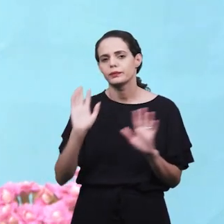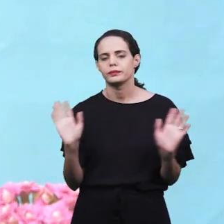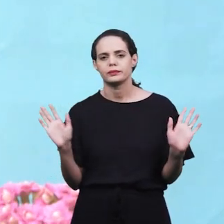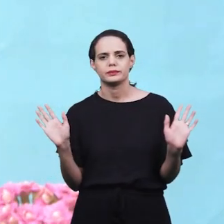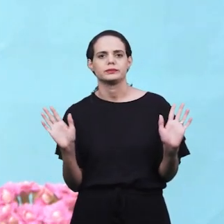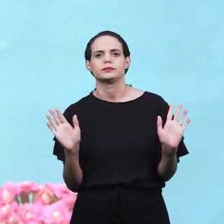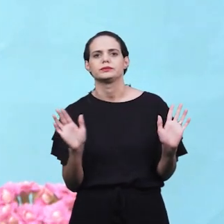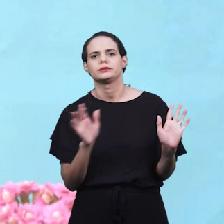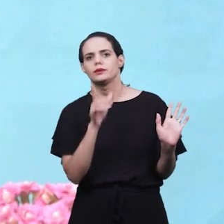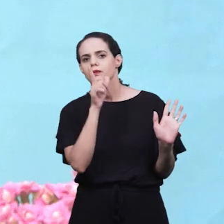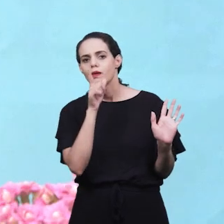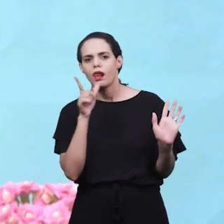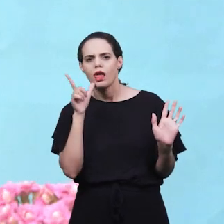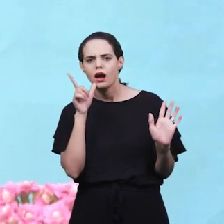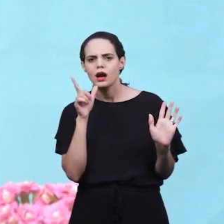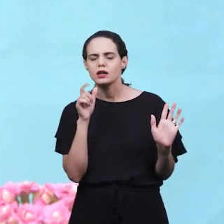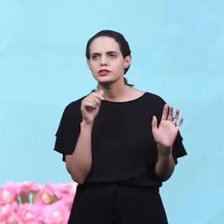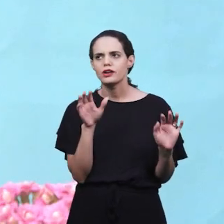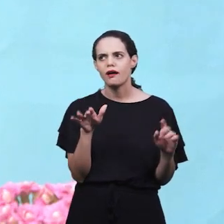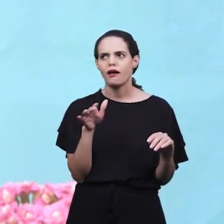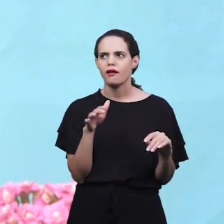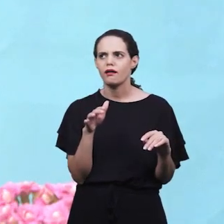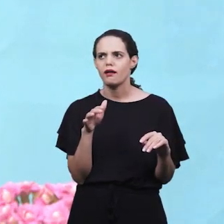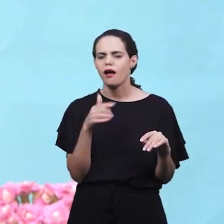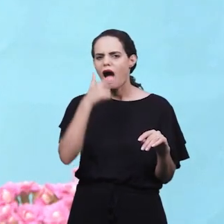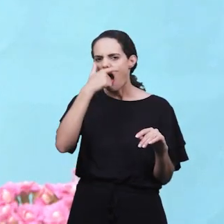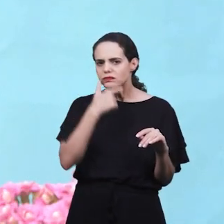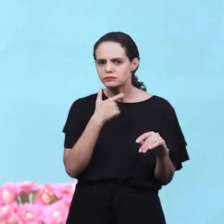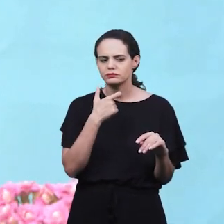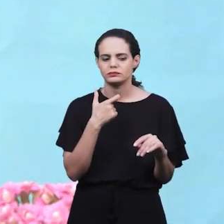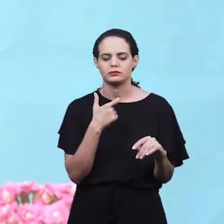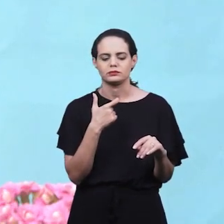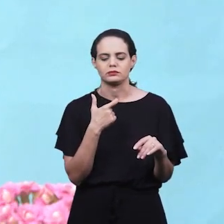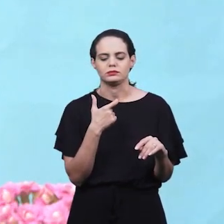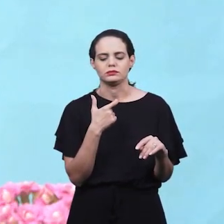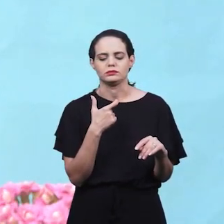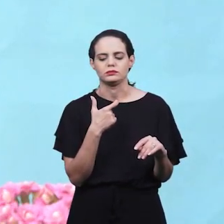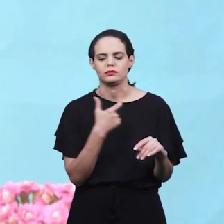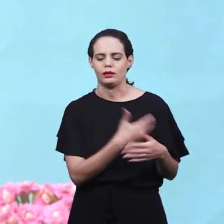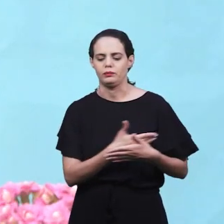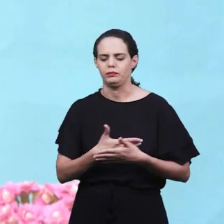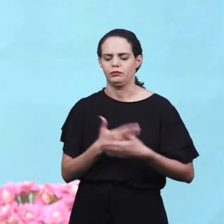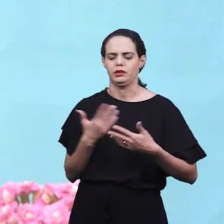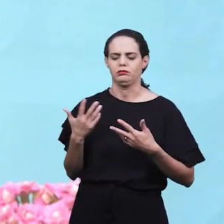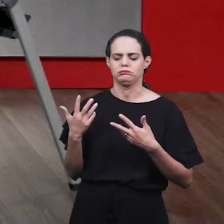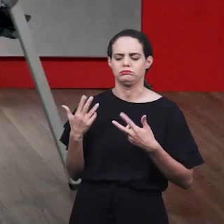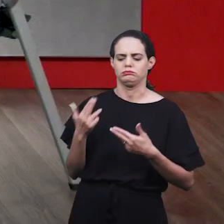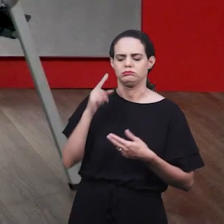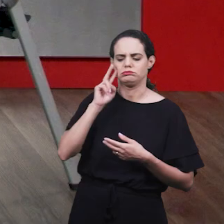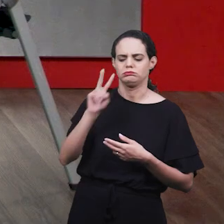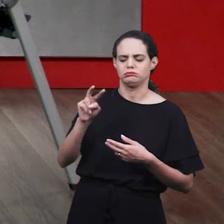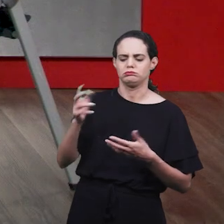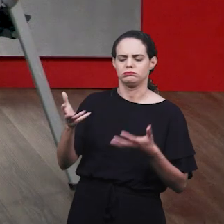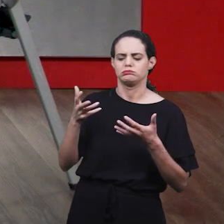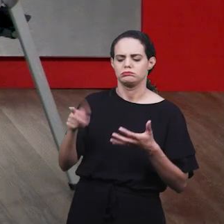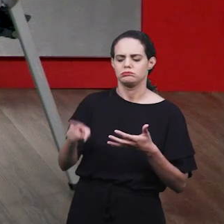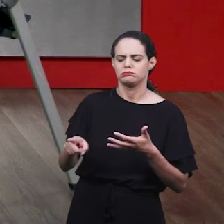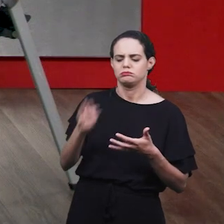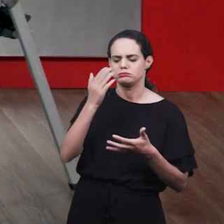pães. O bebê vai imitar. Então, vai querer comer os mesmos alimentos da família